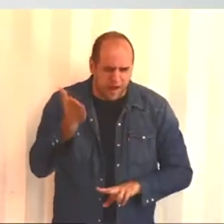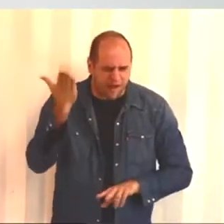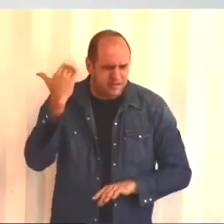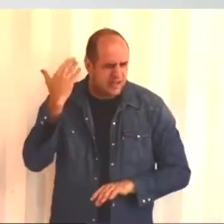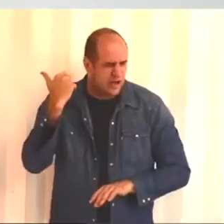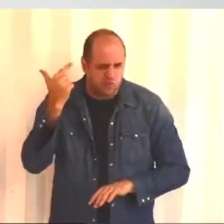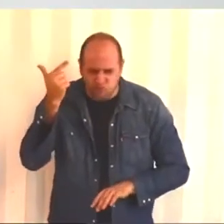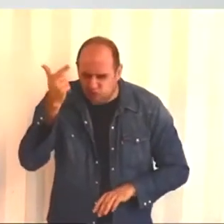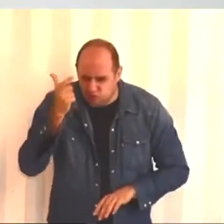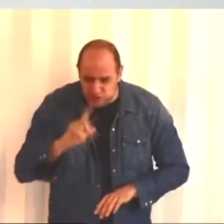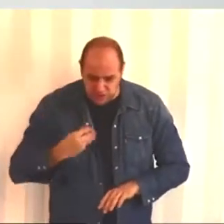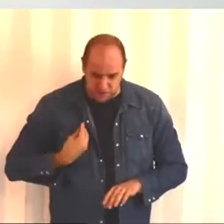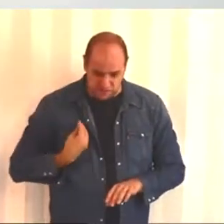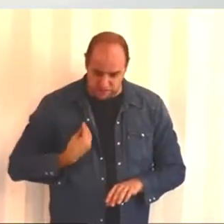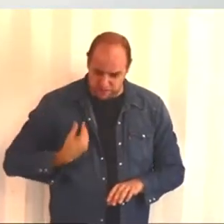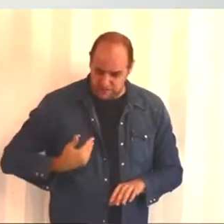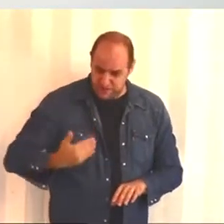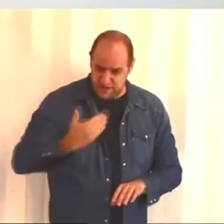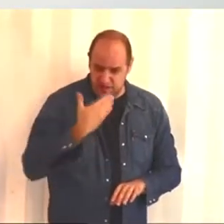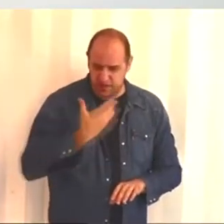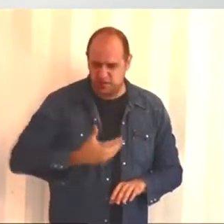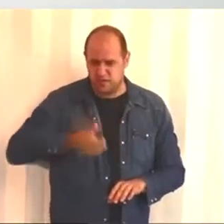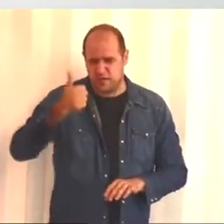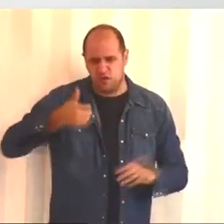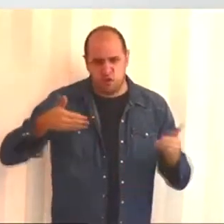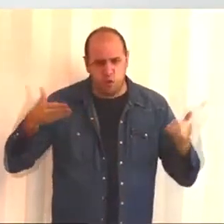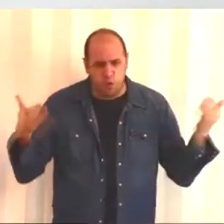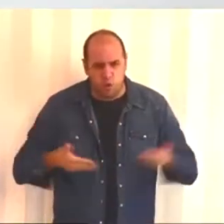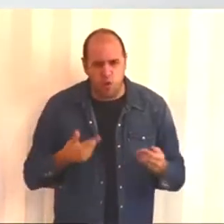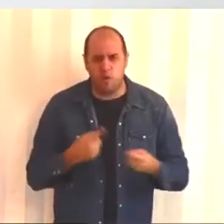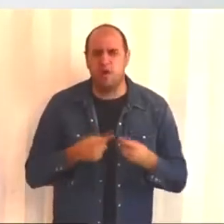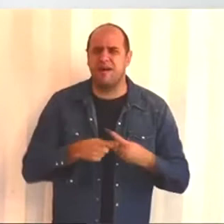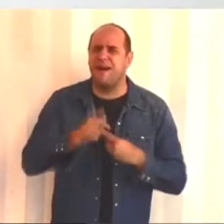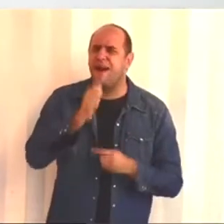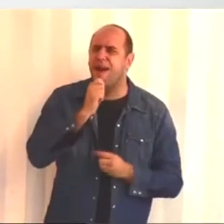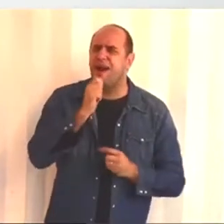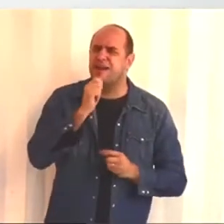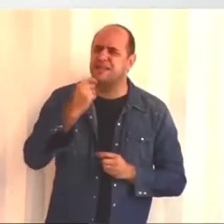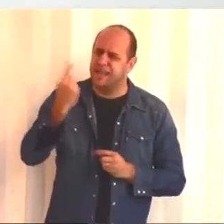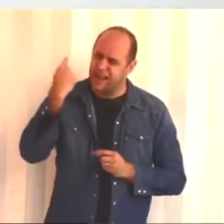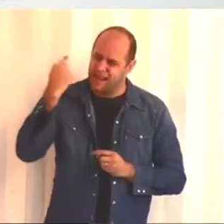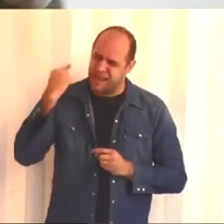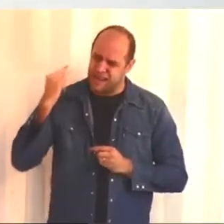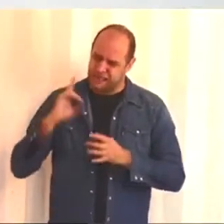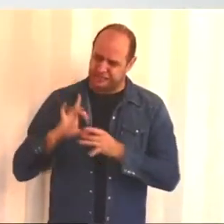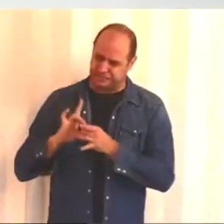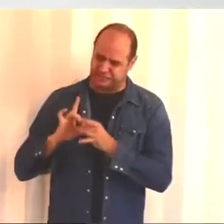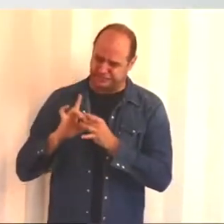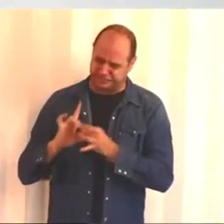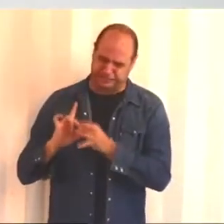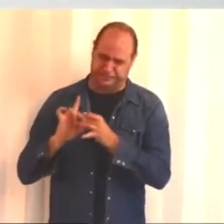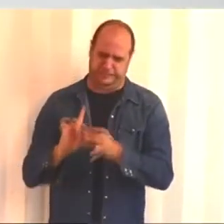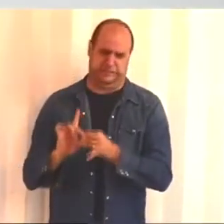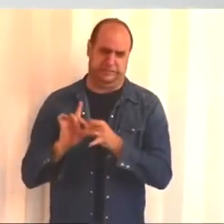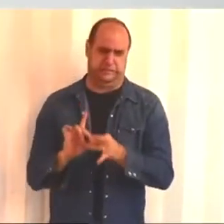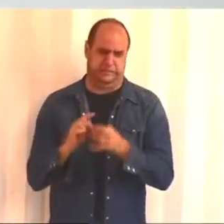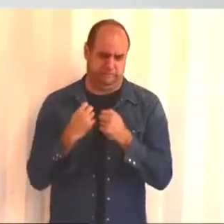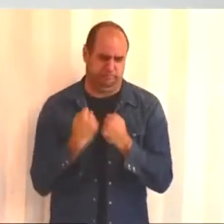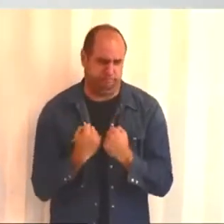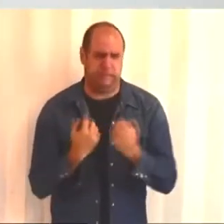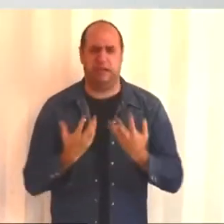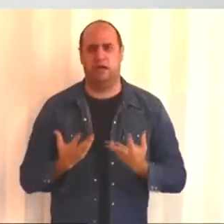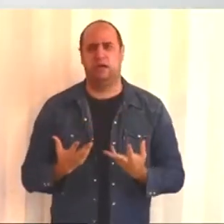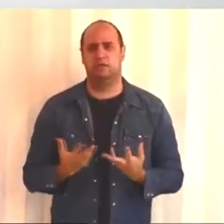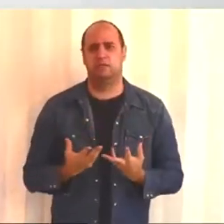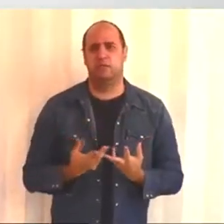não conseguem viver o melhor de Deus para o seu presente, porque continuam lá no passado. Lembre-se que se você é de Jesus, você